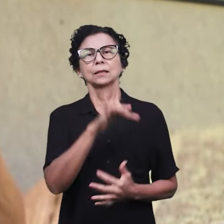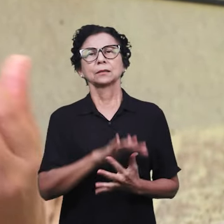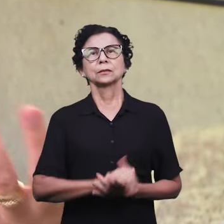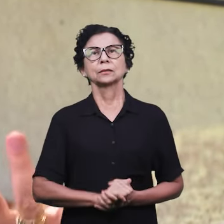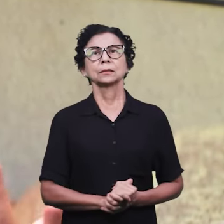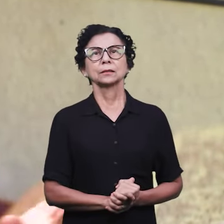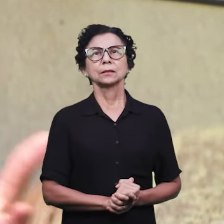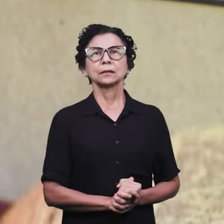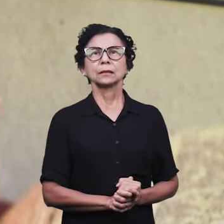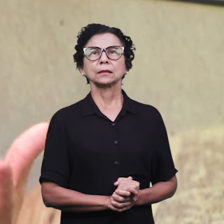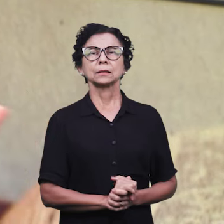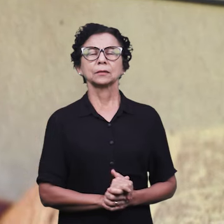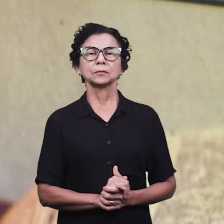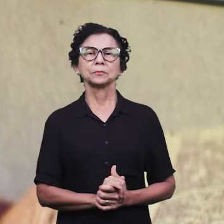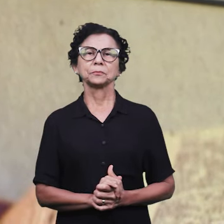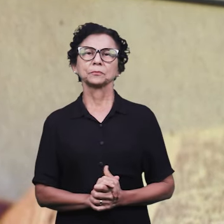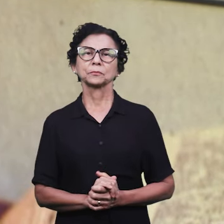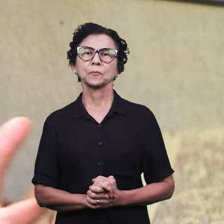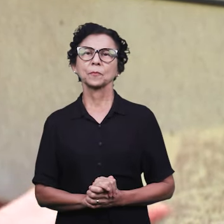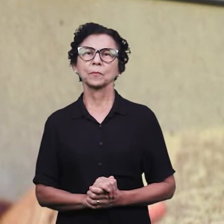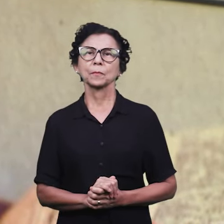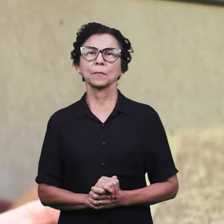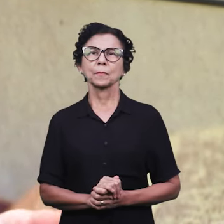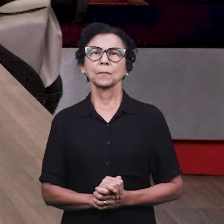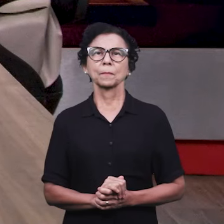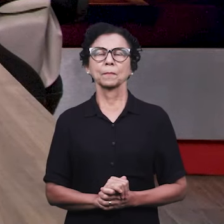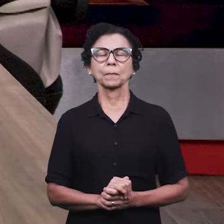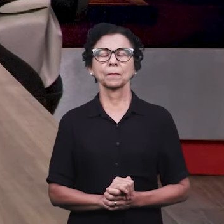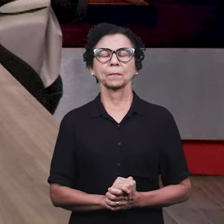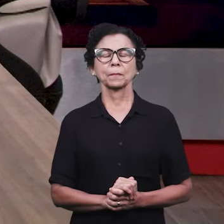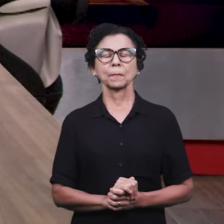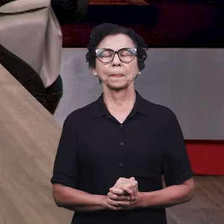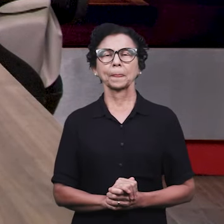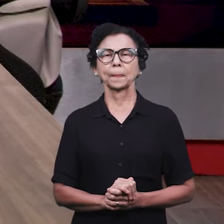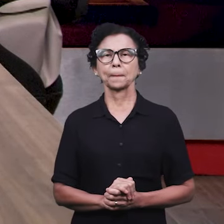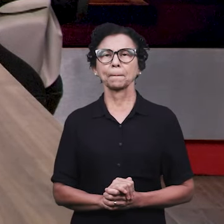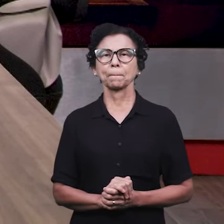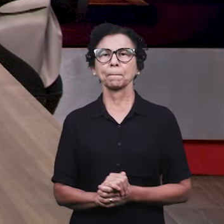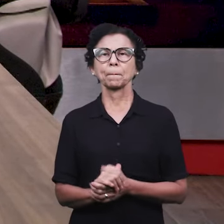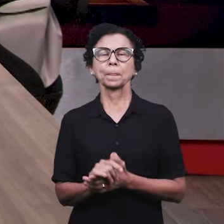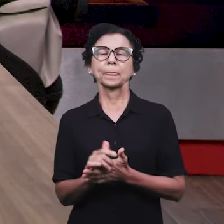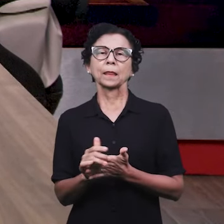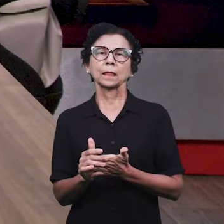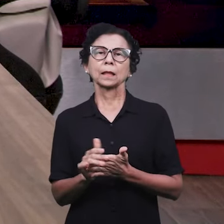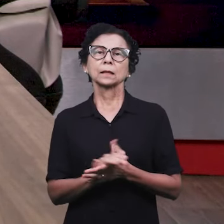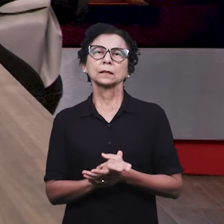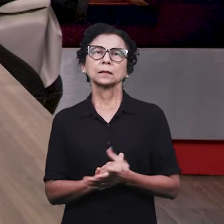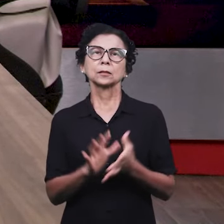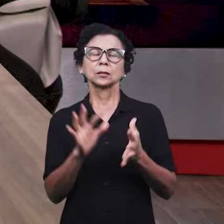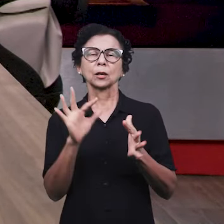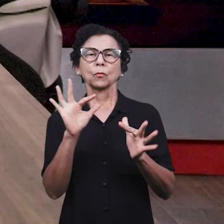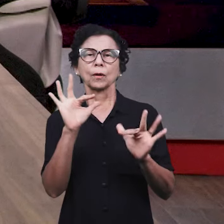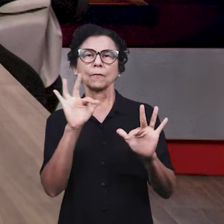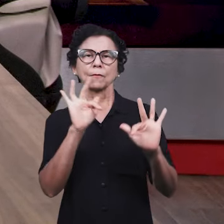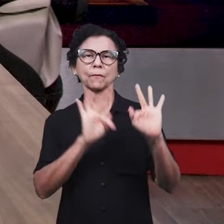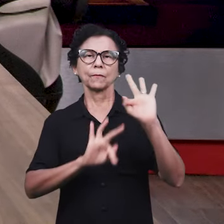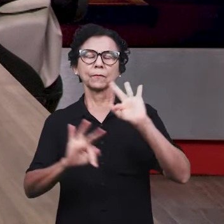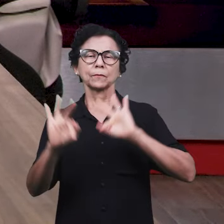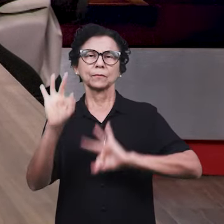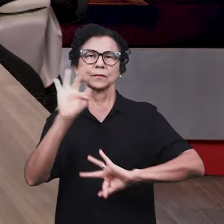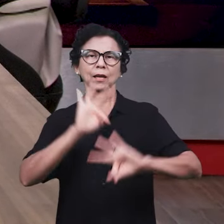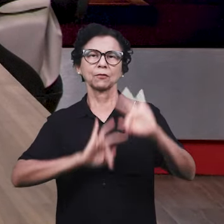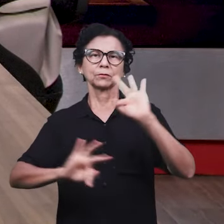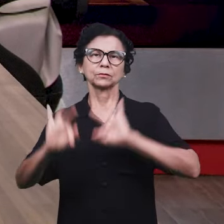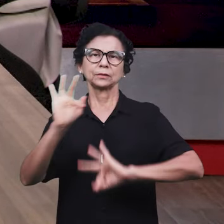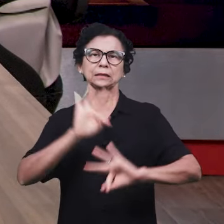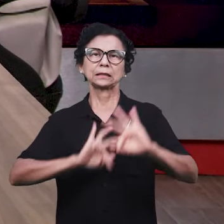coisas muito mais elaboradas e complexas, né? Então, a física mostra isso. Processo de degradação só por um milagre, né?